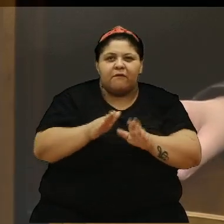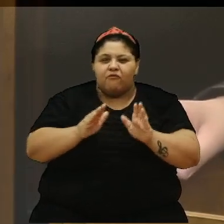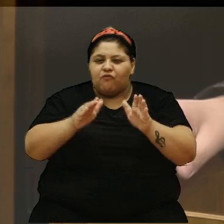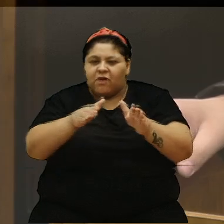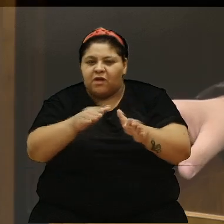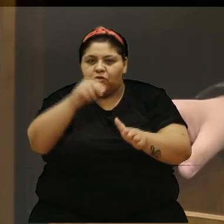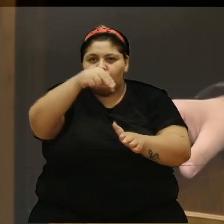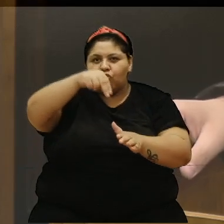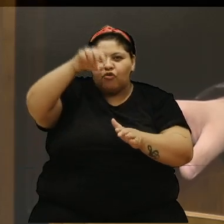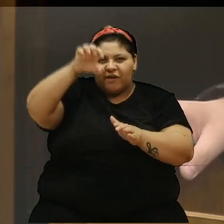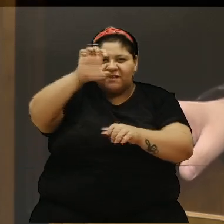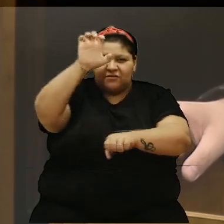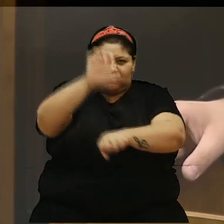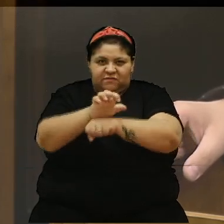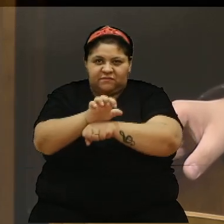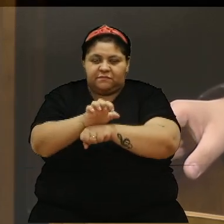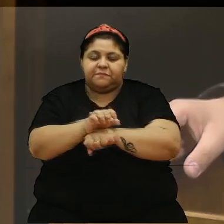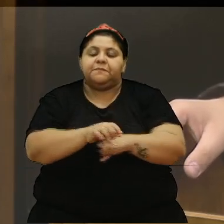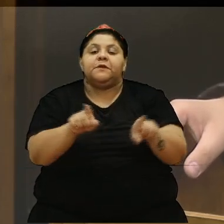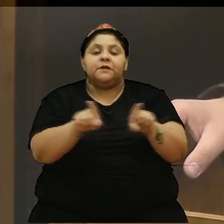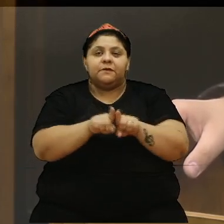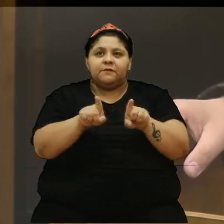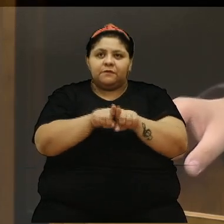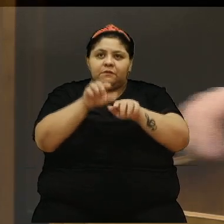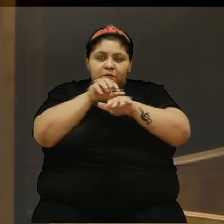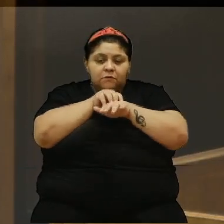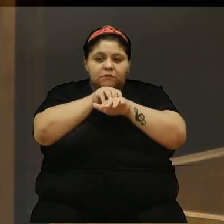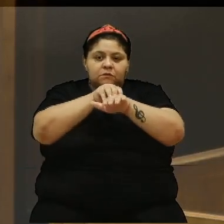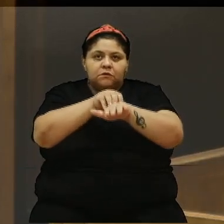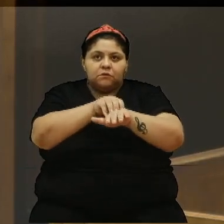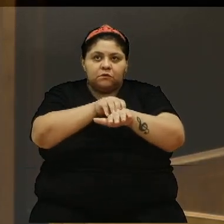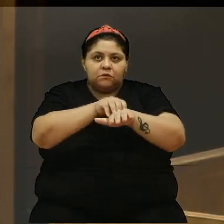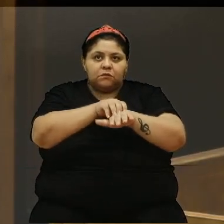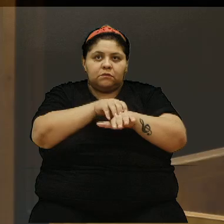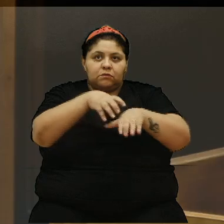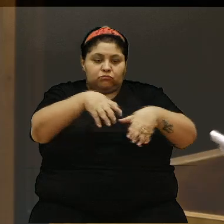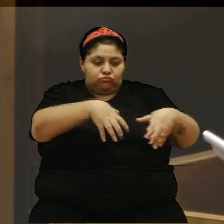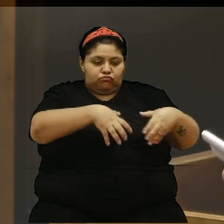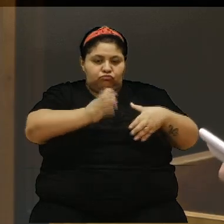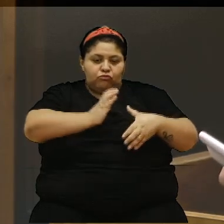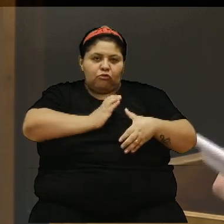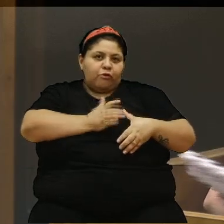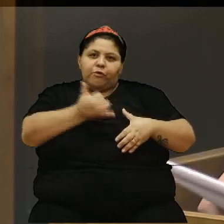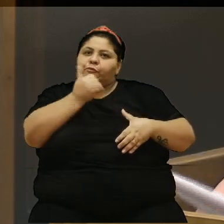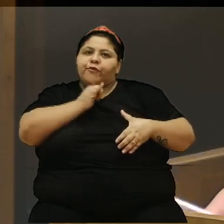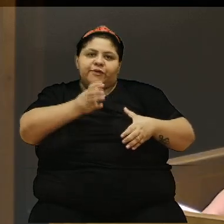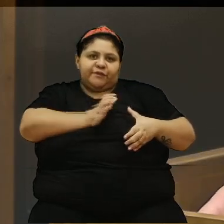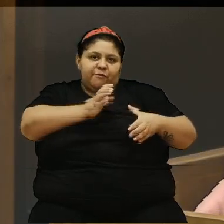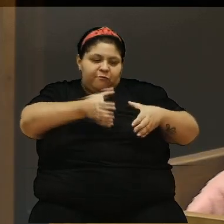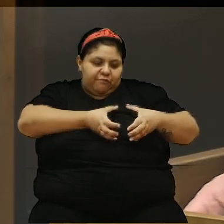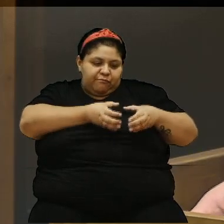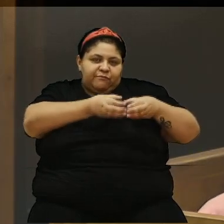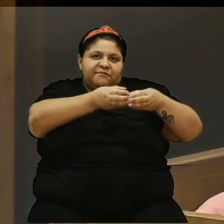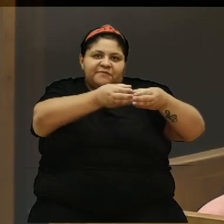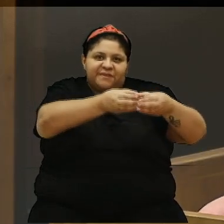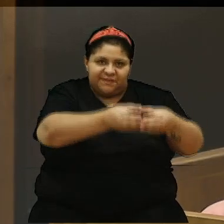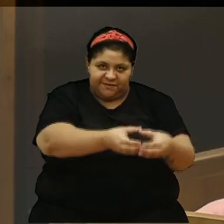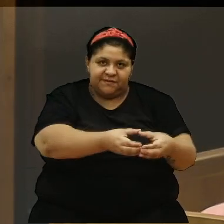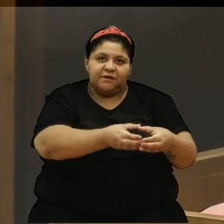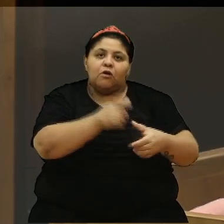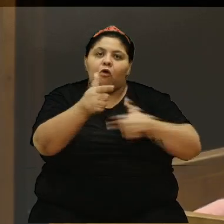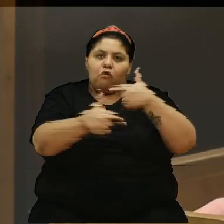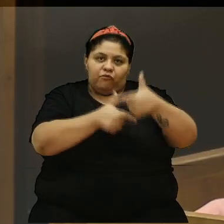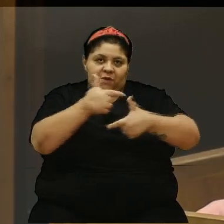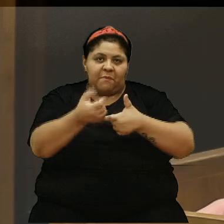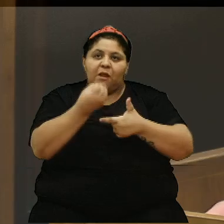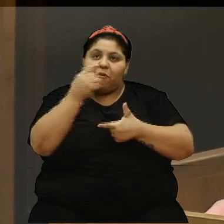Sul. E por que isso? Além do transplante, melhor dizendo, de órgãos, que foi inclusive matéria recente aqui na nossa cidade, uma operação muito bem